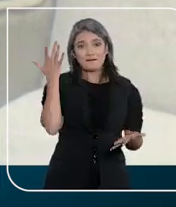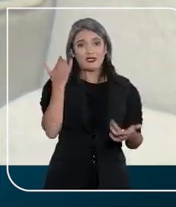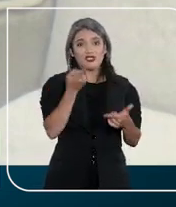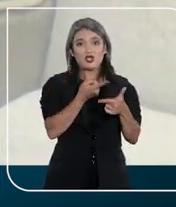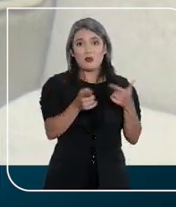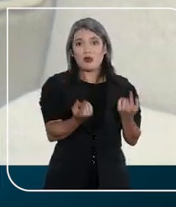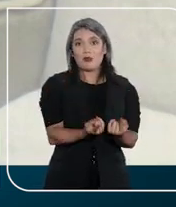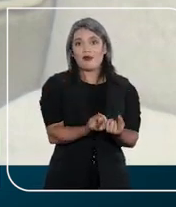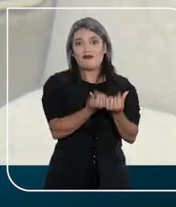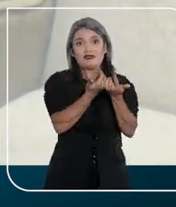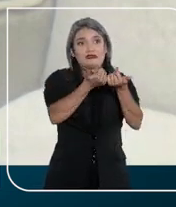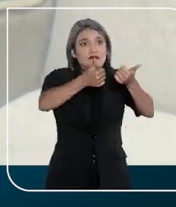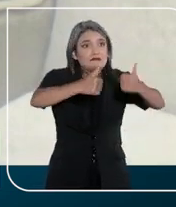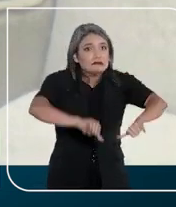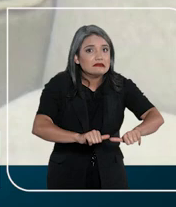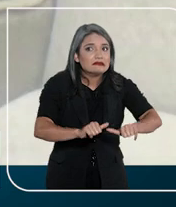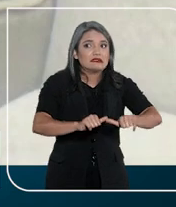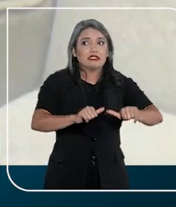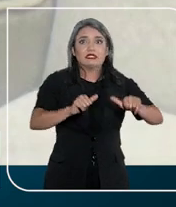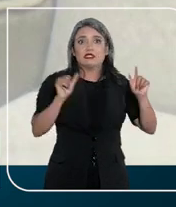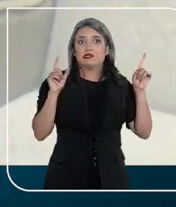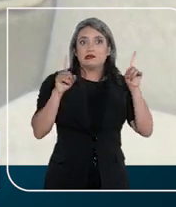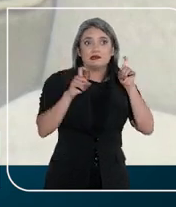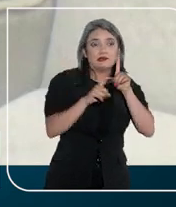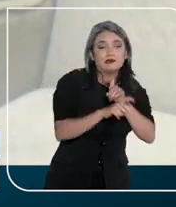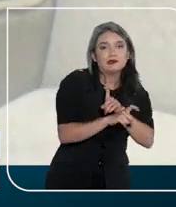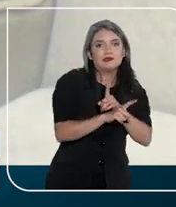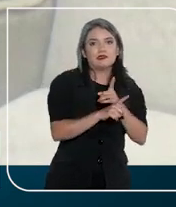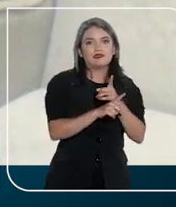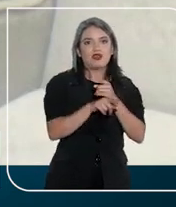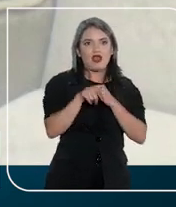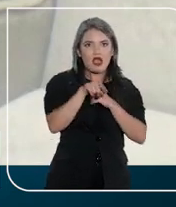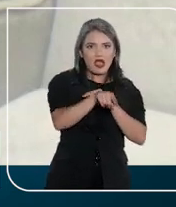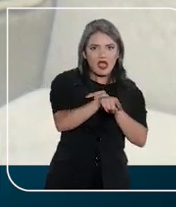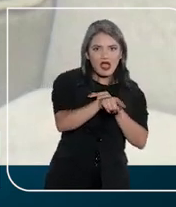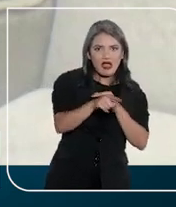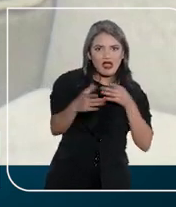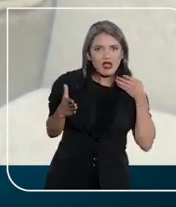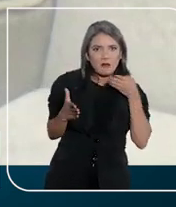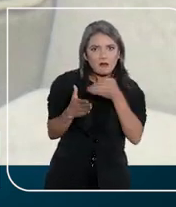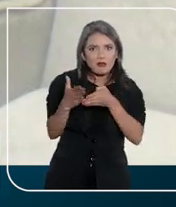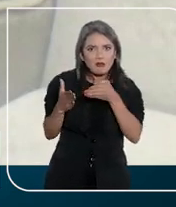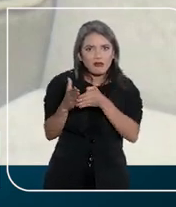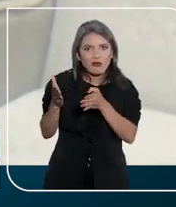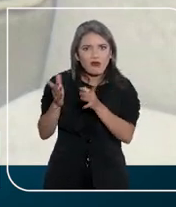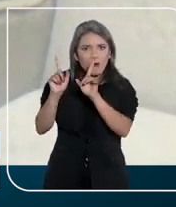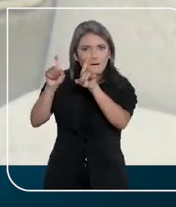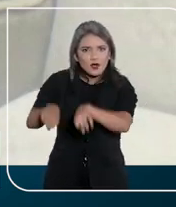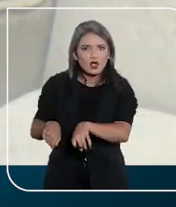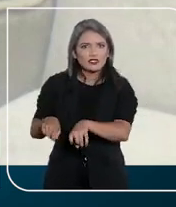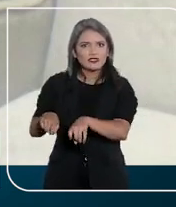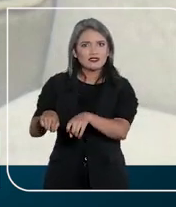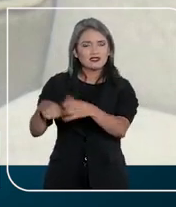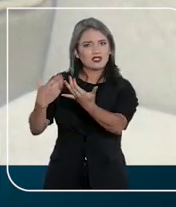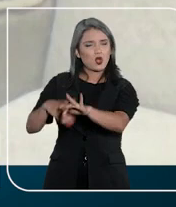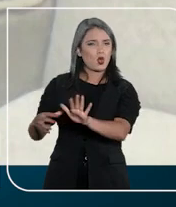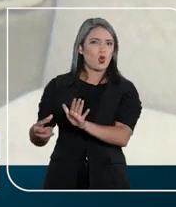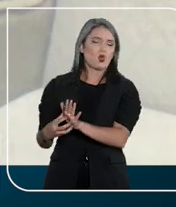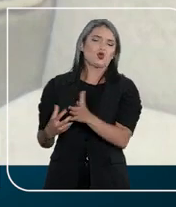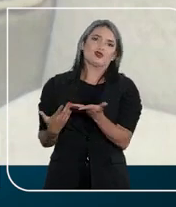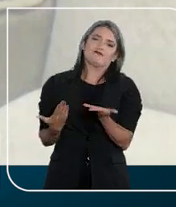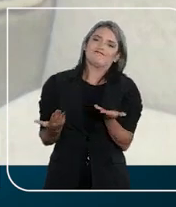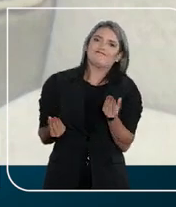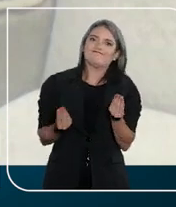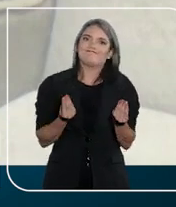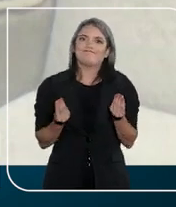problemas sociais, financeiros, e isso, evidentemente, seria um obstáculo ao acesso dessas pessoas aos cargos públicos.